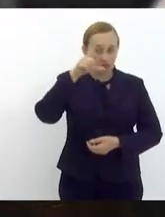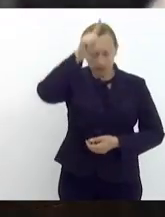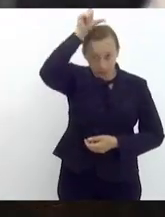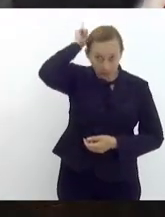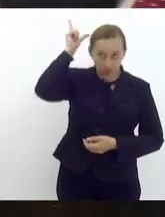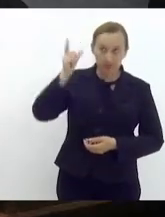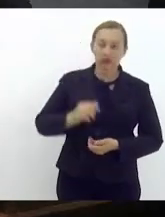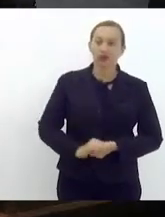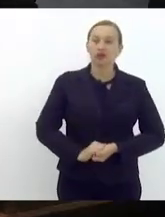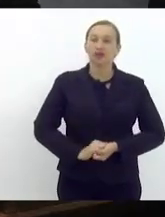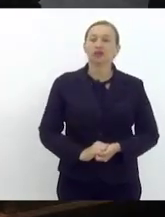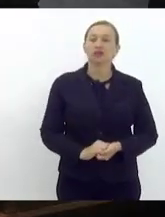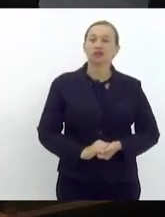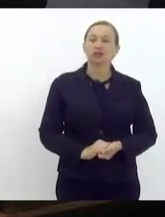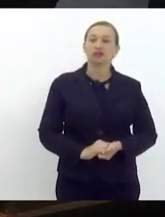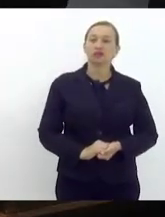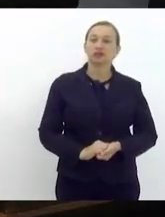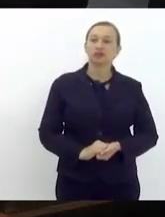Paulo.